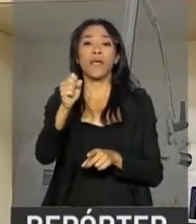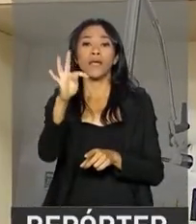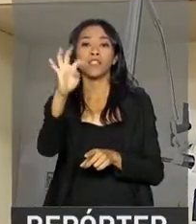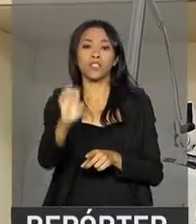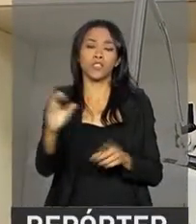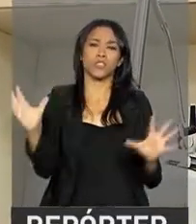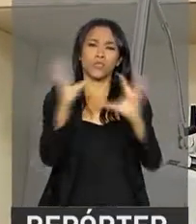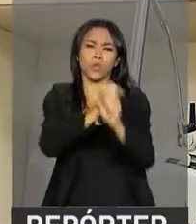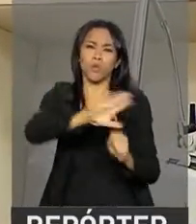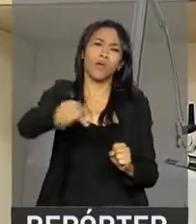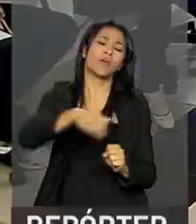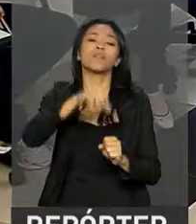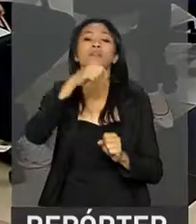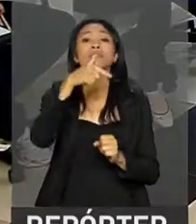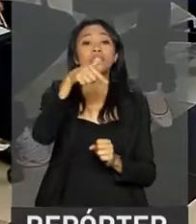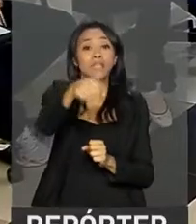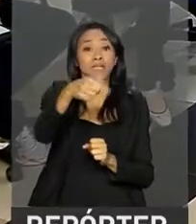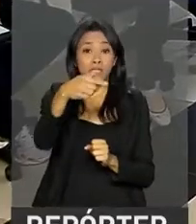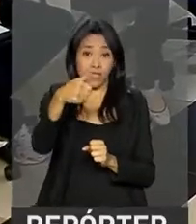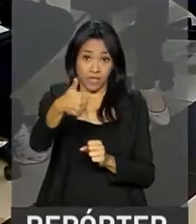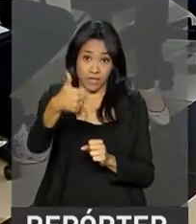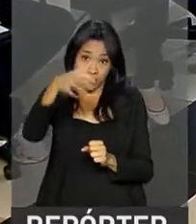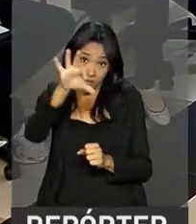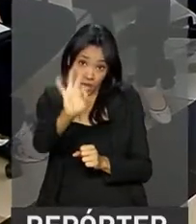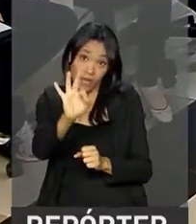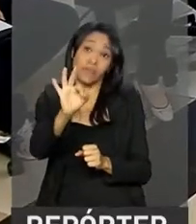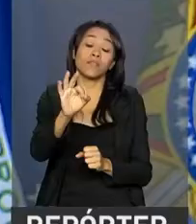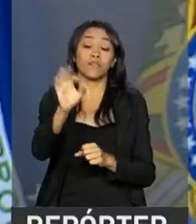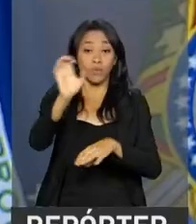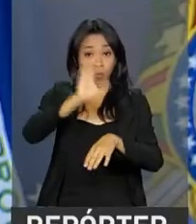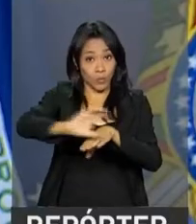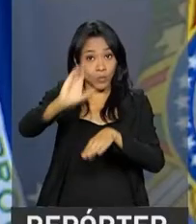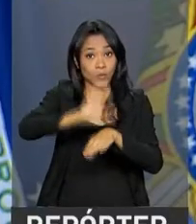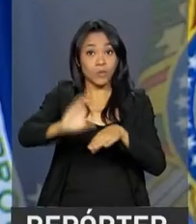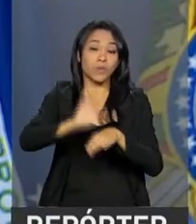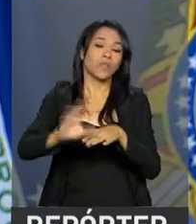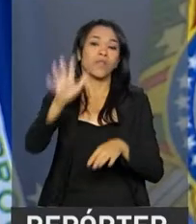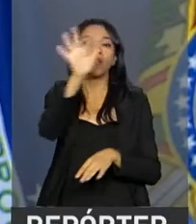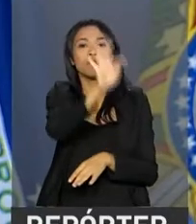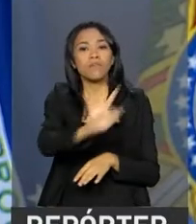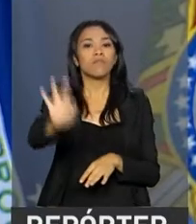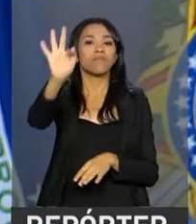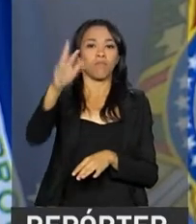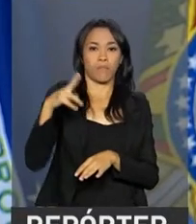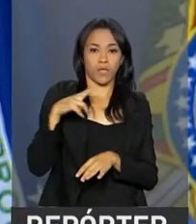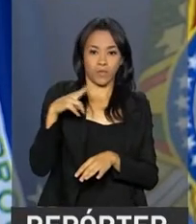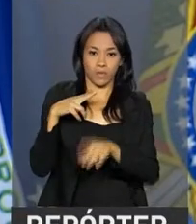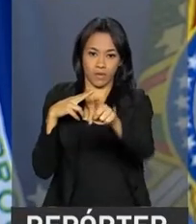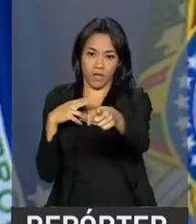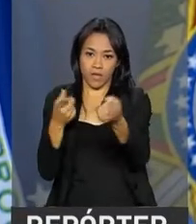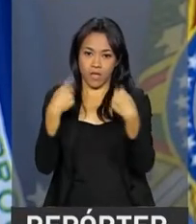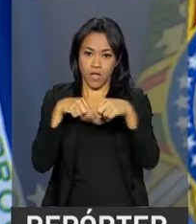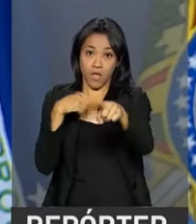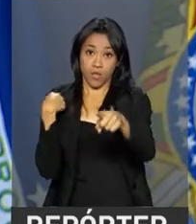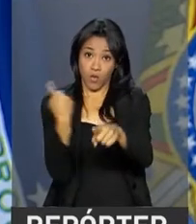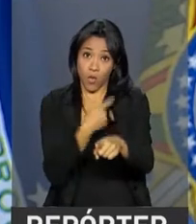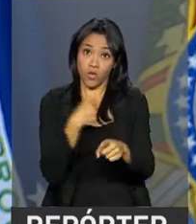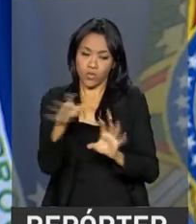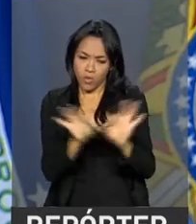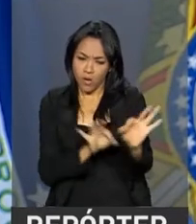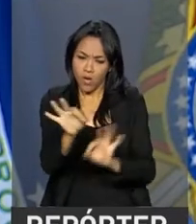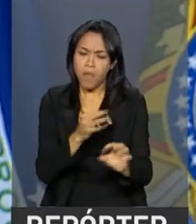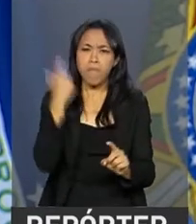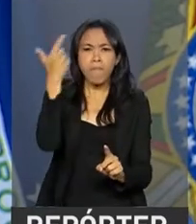710 novas vagas em faculdades particulares estamos criando condições para que mais médicos